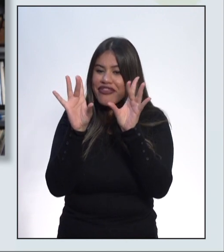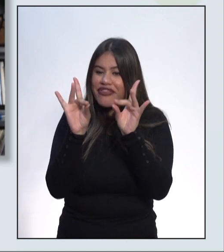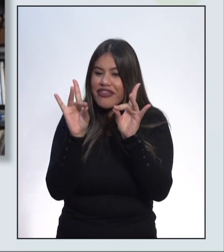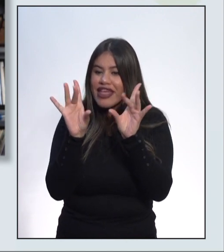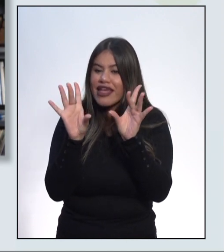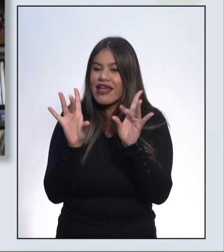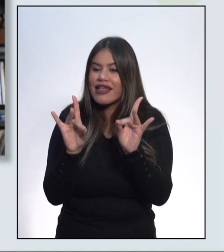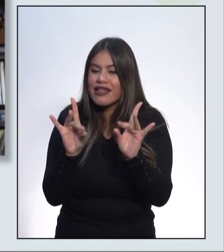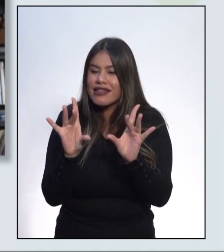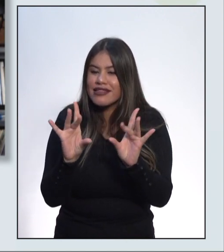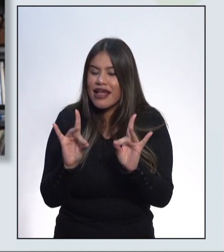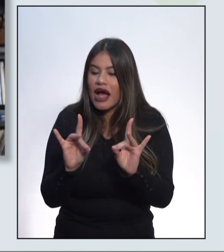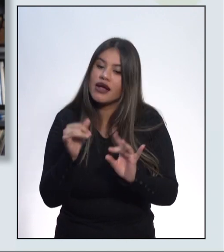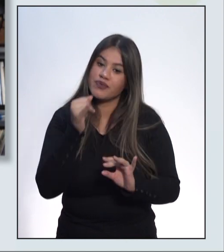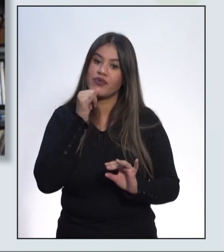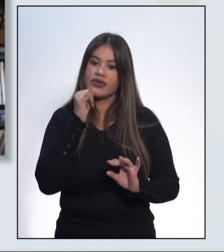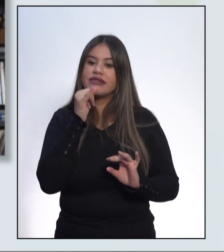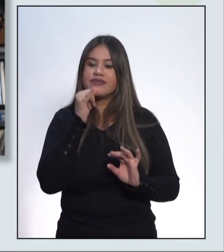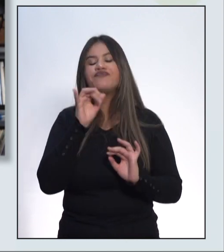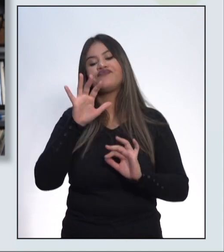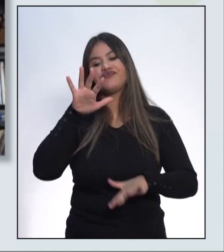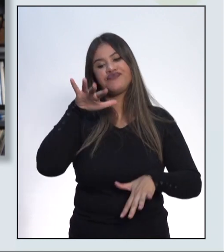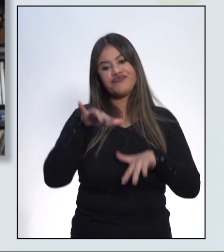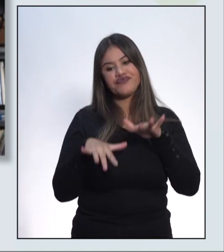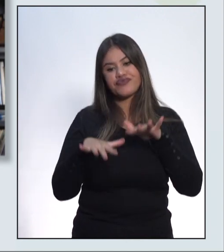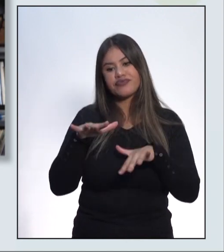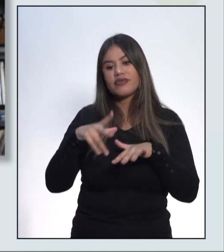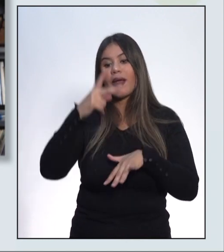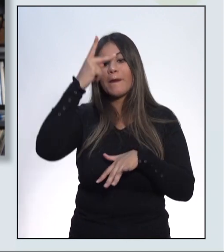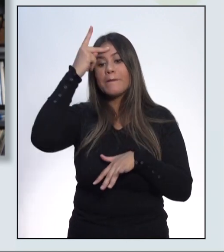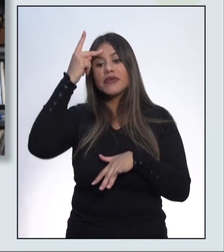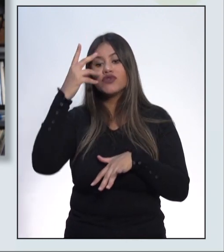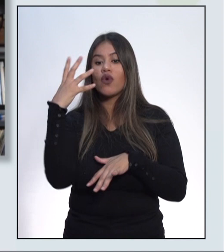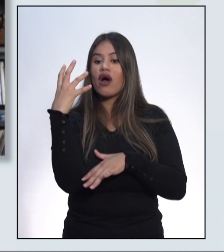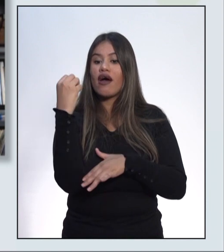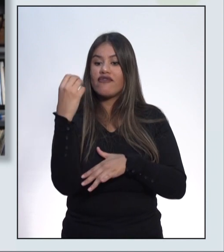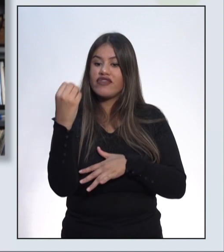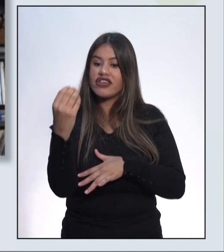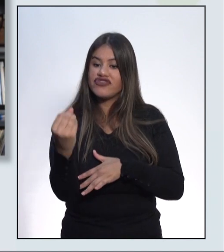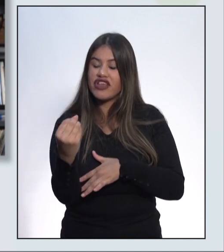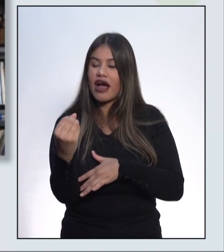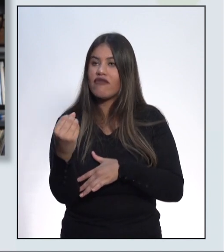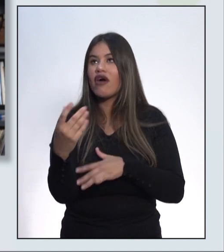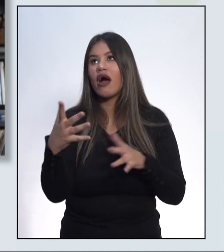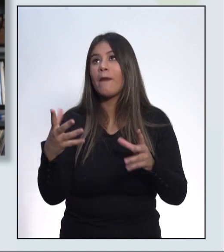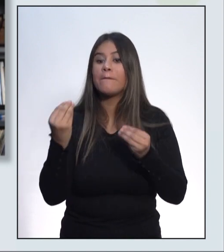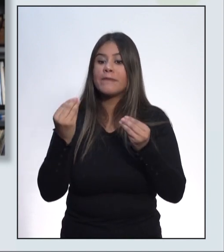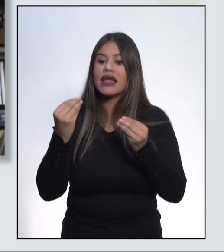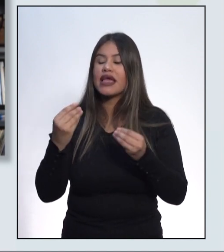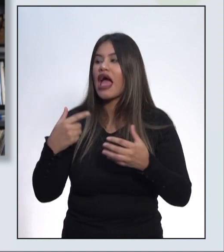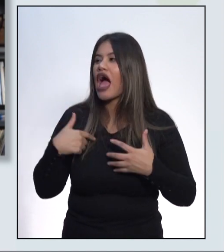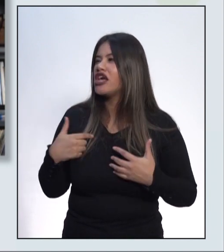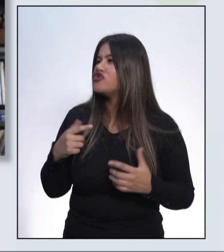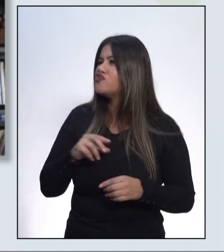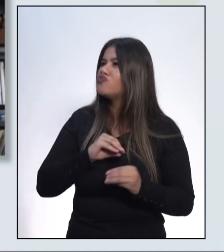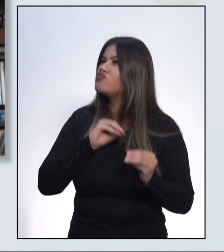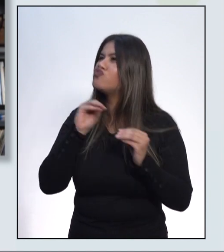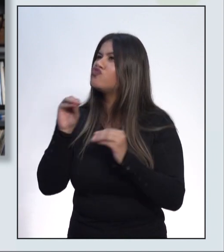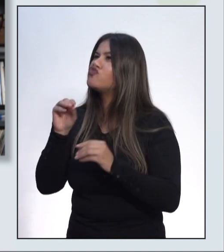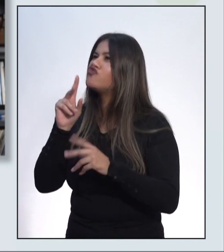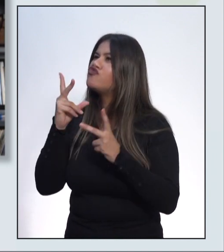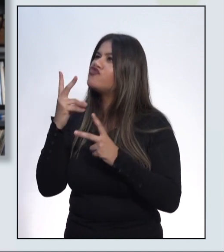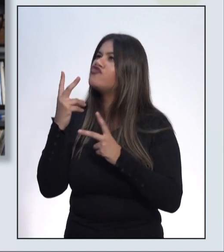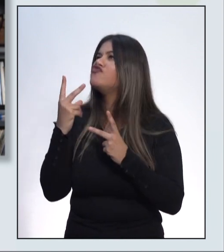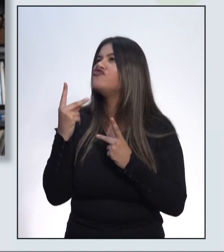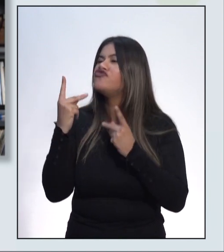viajavam, seja para um artista viajava para se inspirar em algum lugar, um escritor para se inspirar em algum lugar